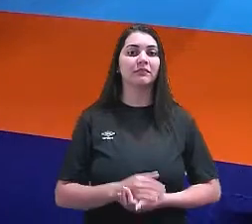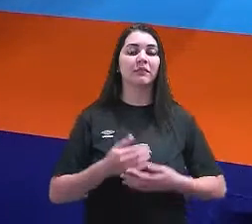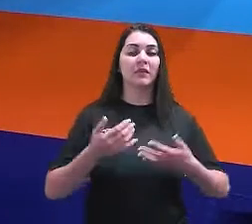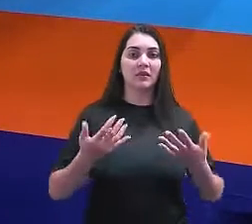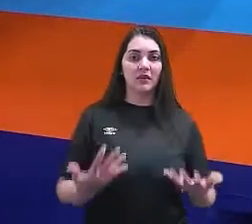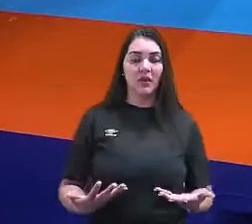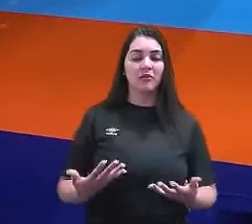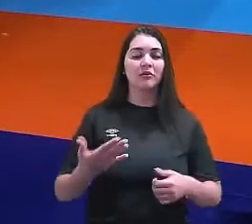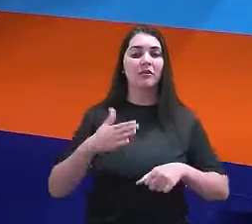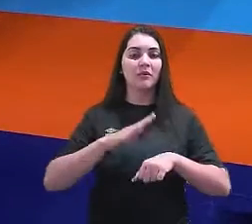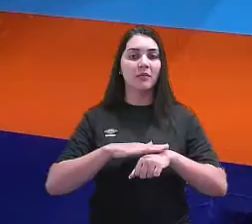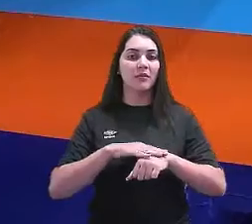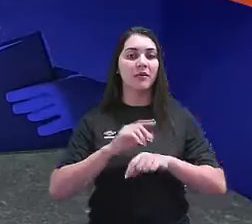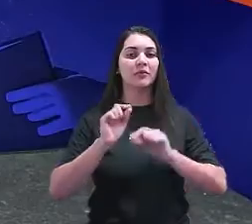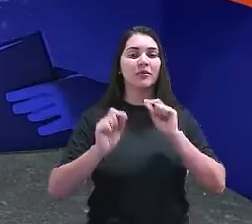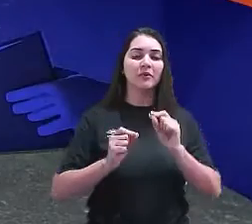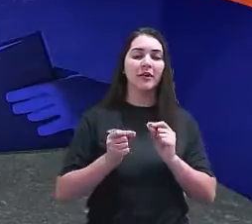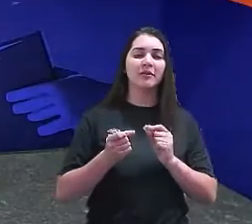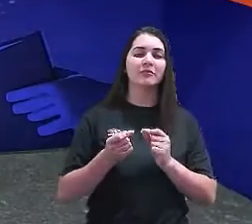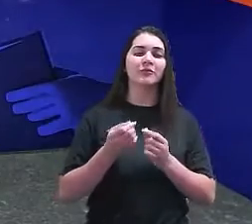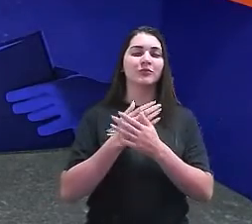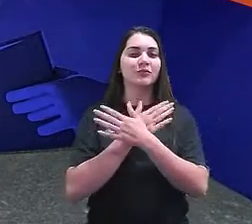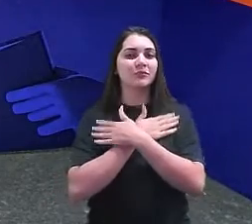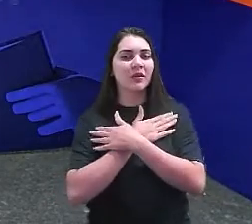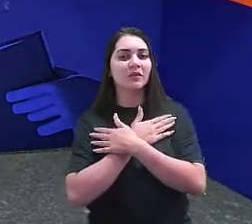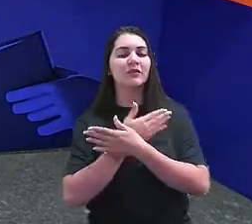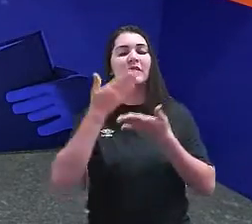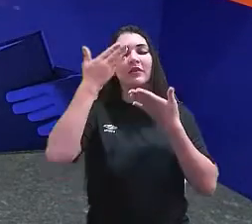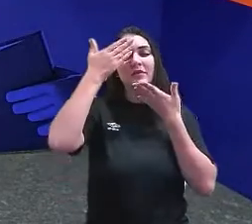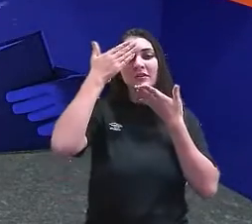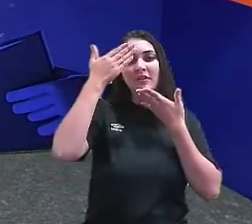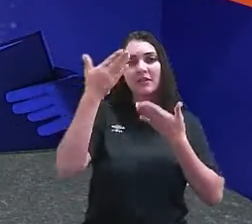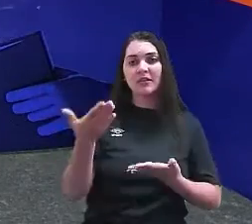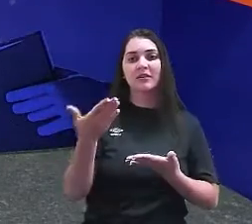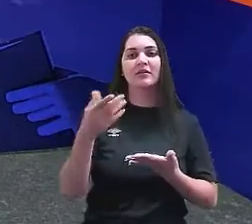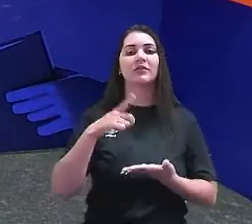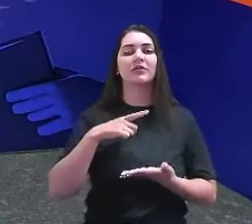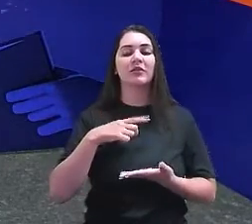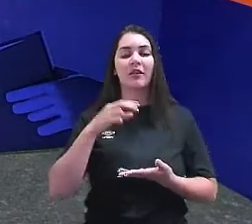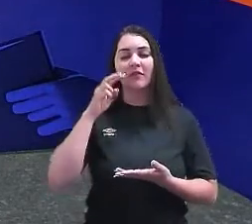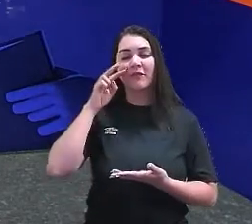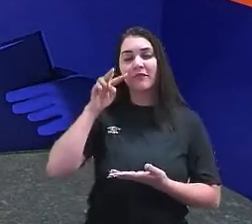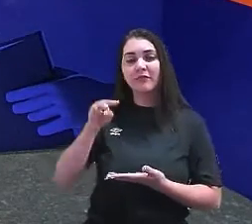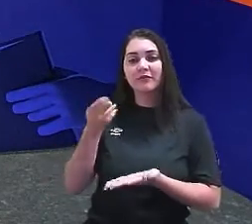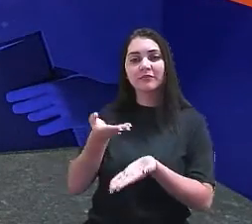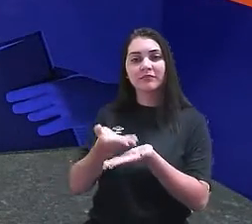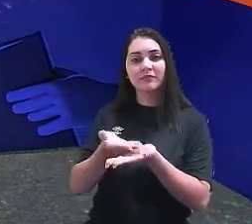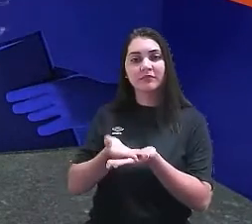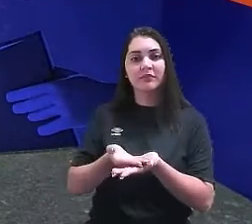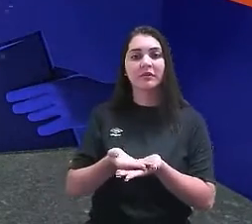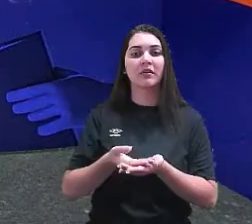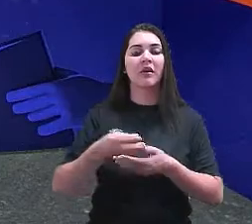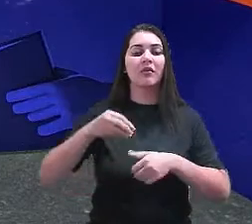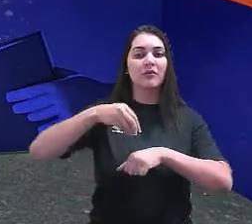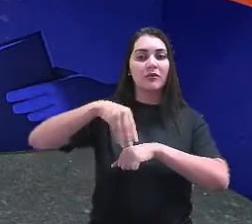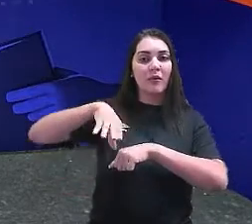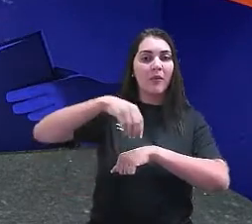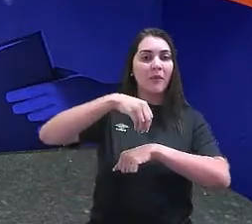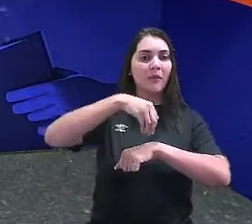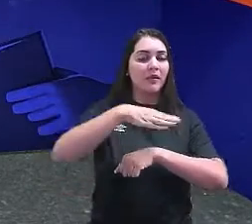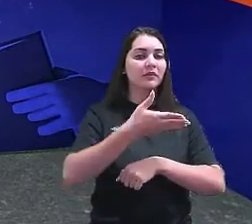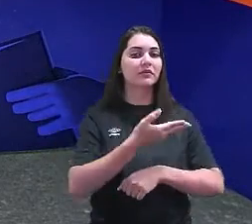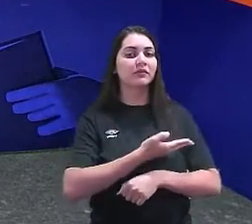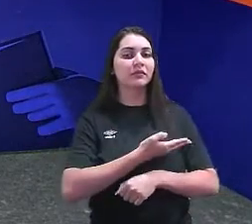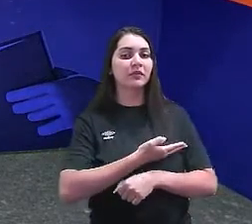Então, esse é aquele momento que eu me despeço de vocês. Agradeço por vocês terem assistido a aula. Compartilhe com seus